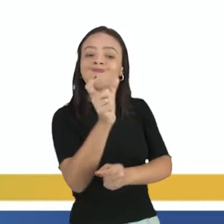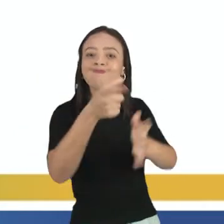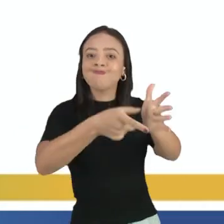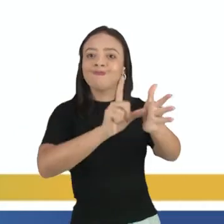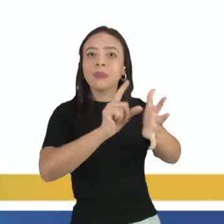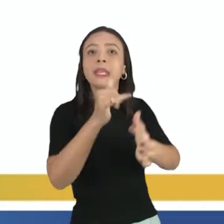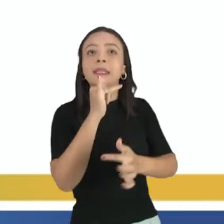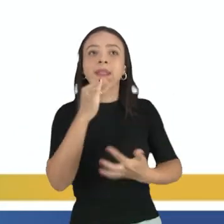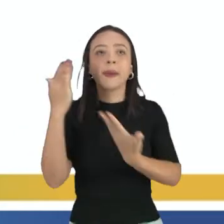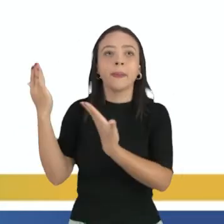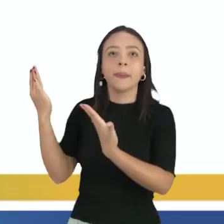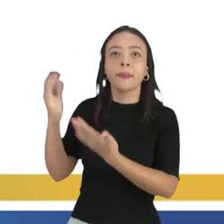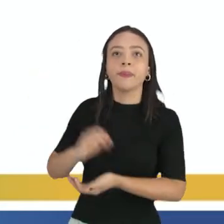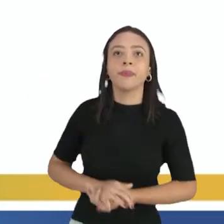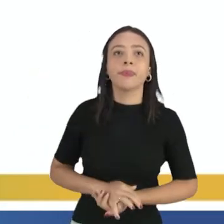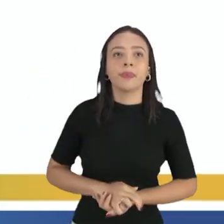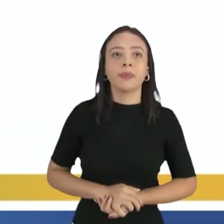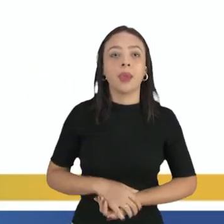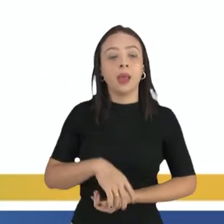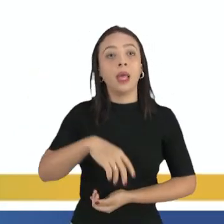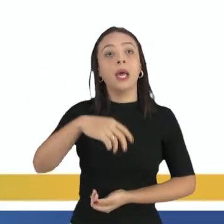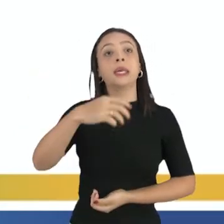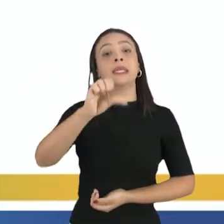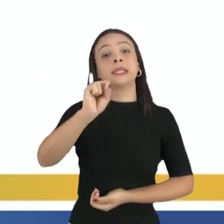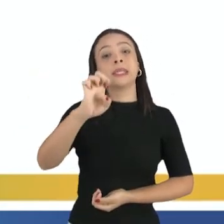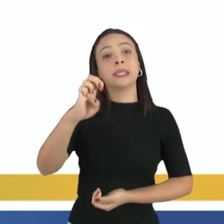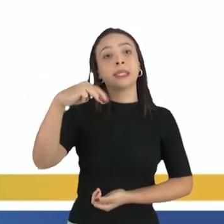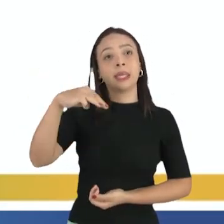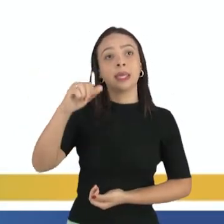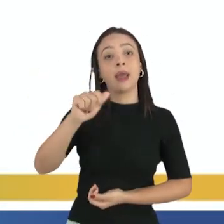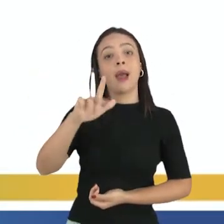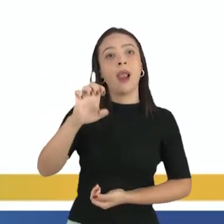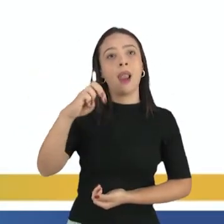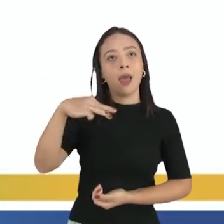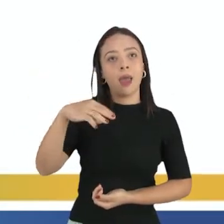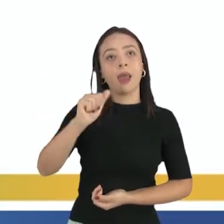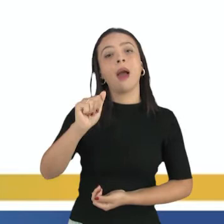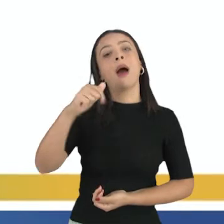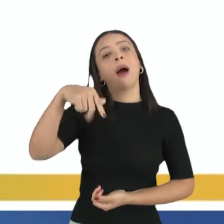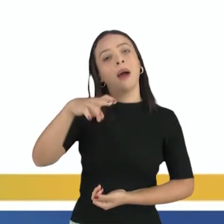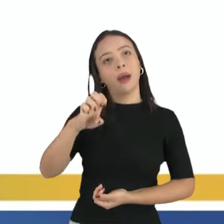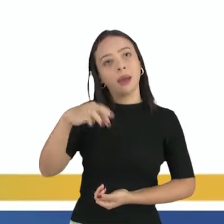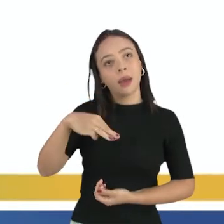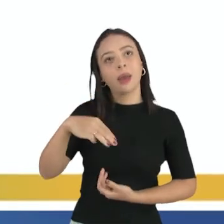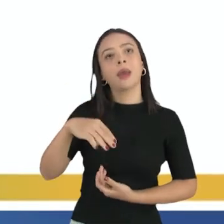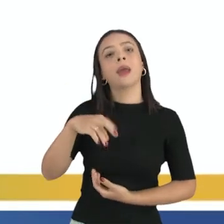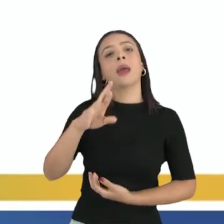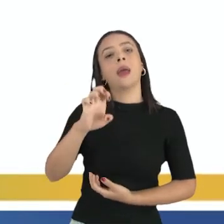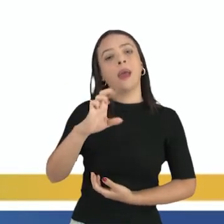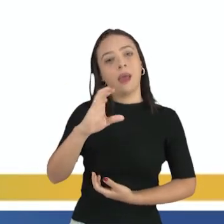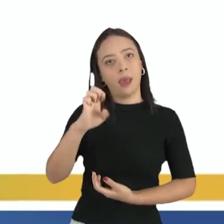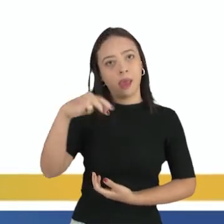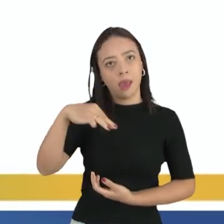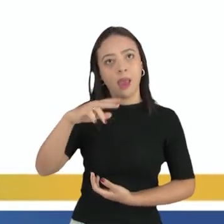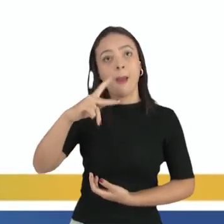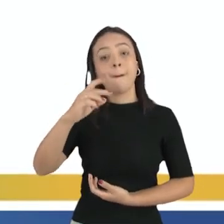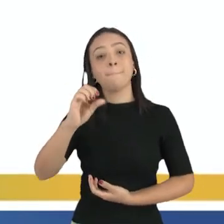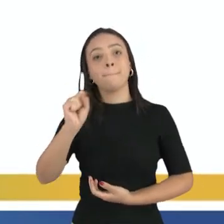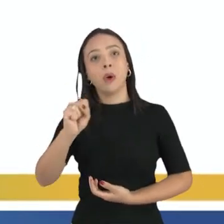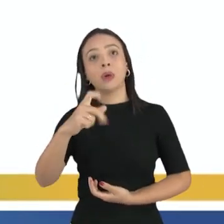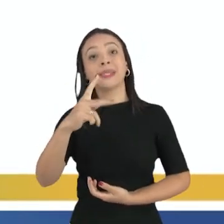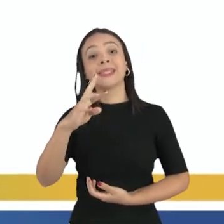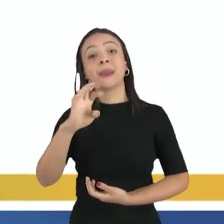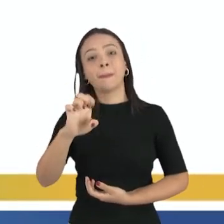prefixos, sendo eles sem, além, a quem, recém, pós, pré